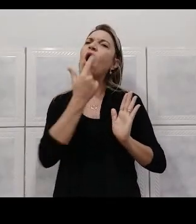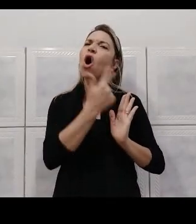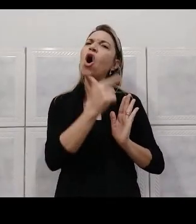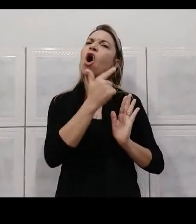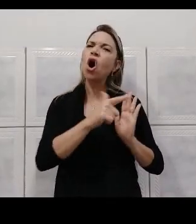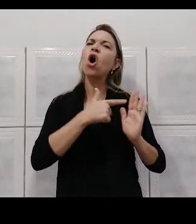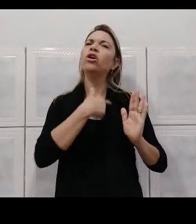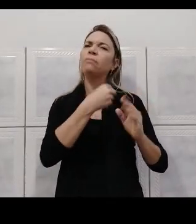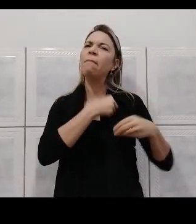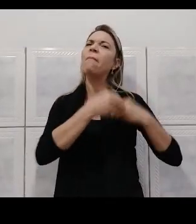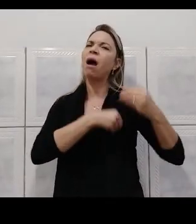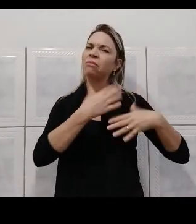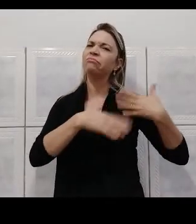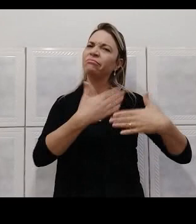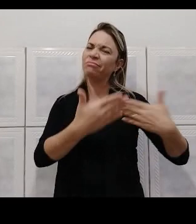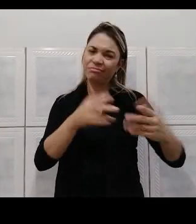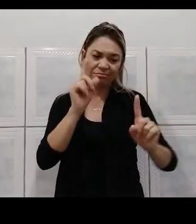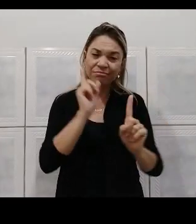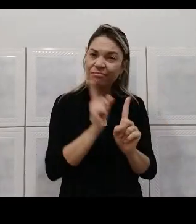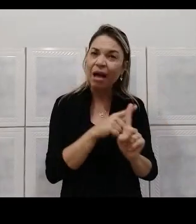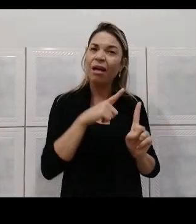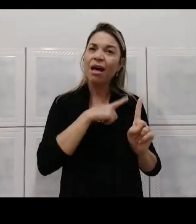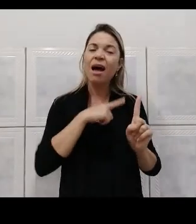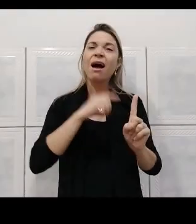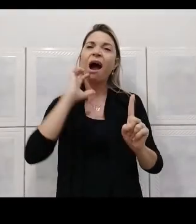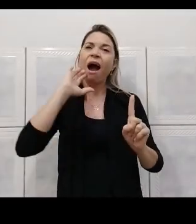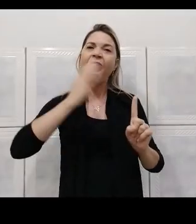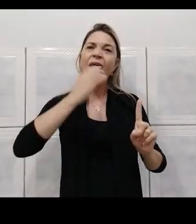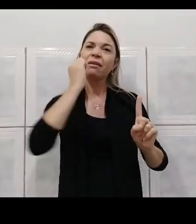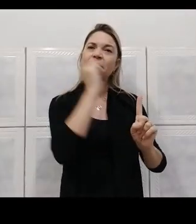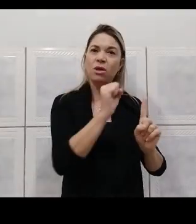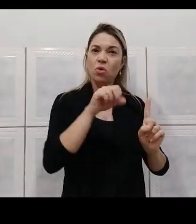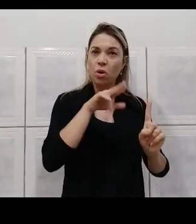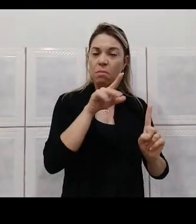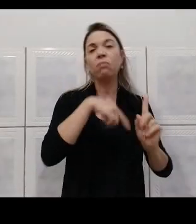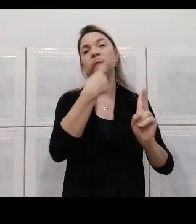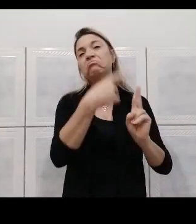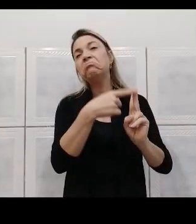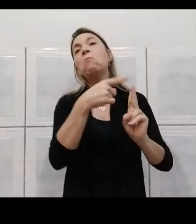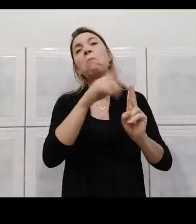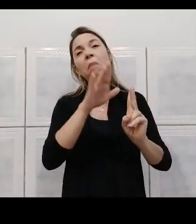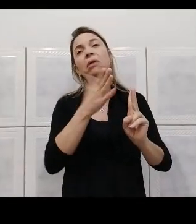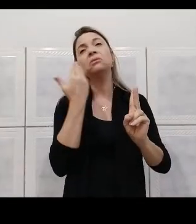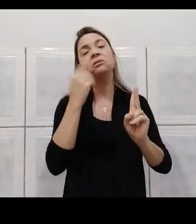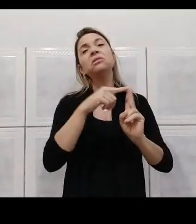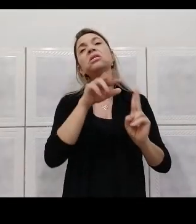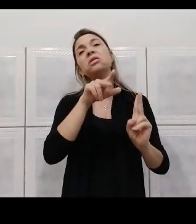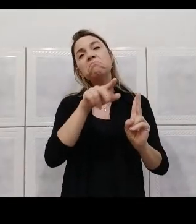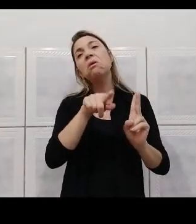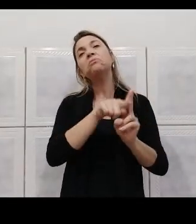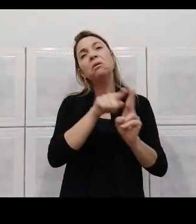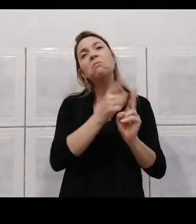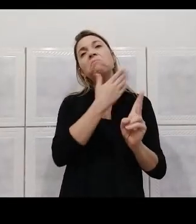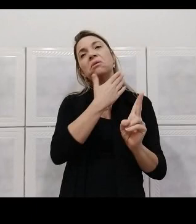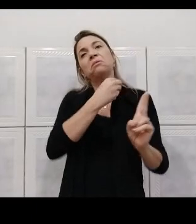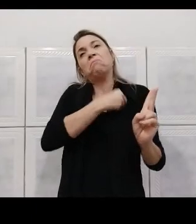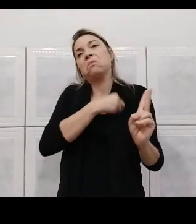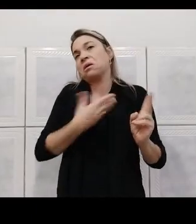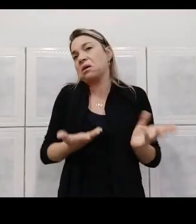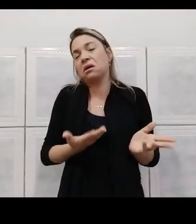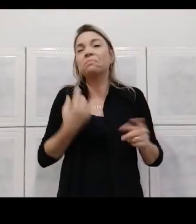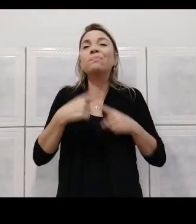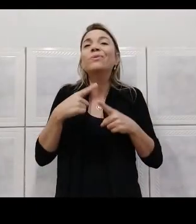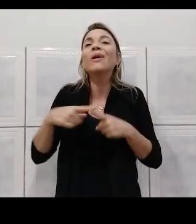cometeram e que não estão aqui mencionados. A palavra de Deus mostra que eles eram pecadores, que eles